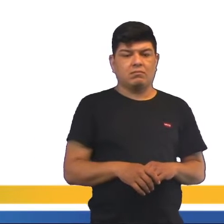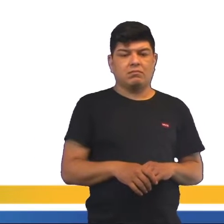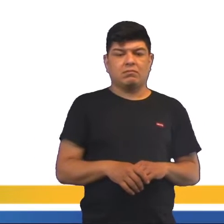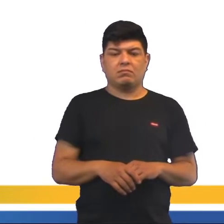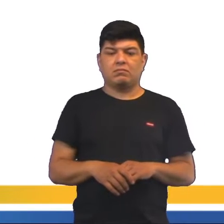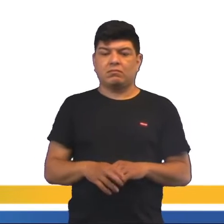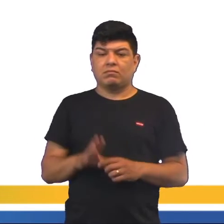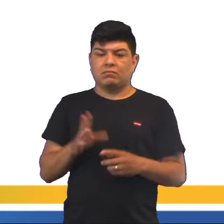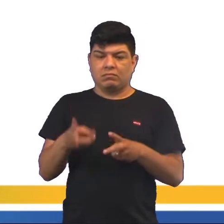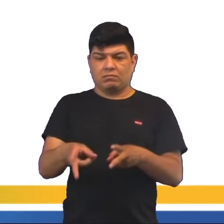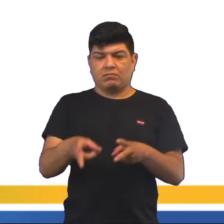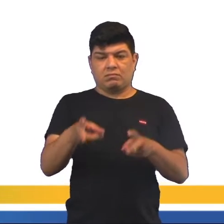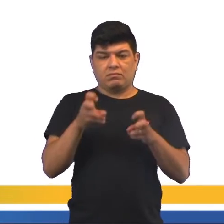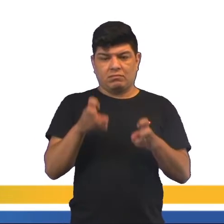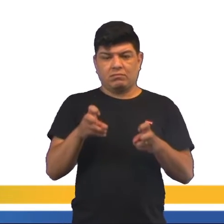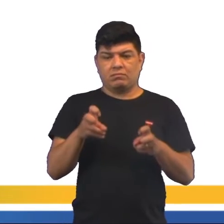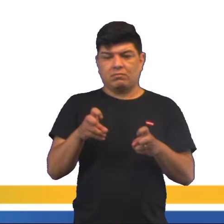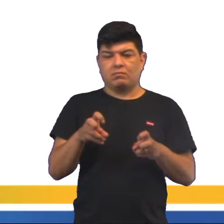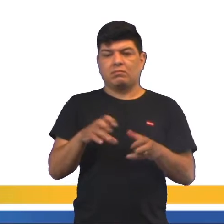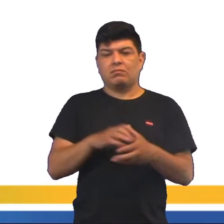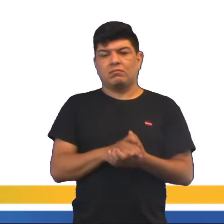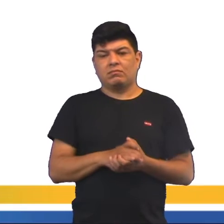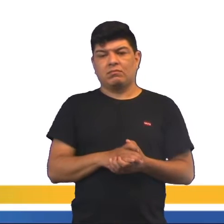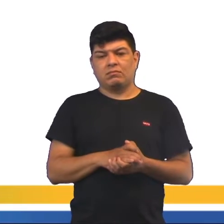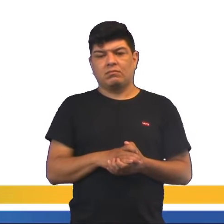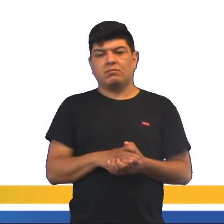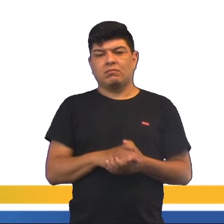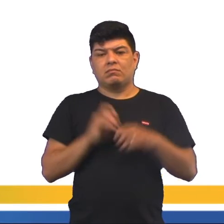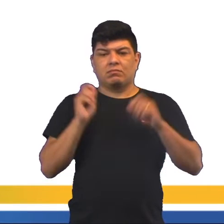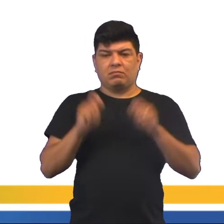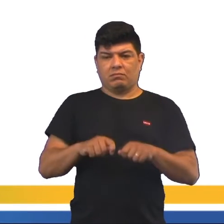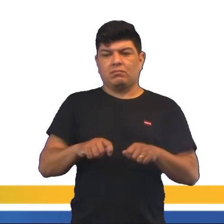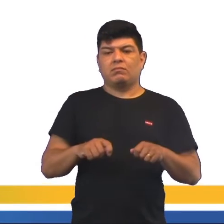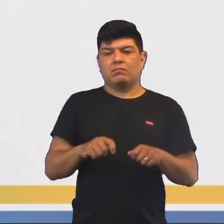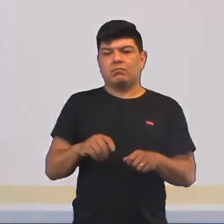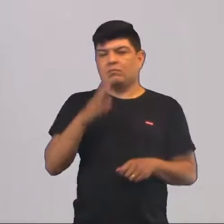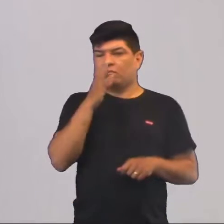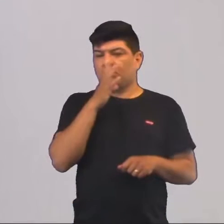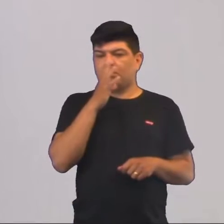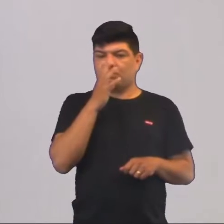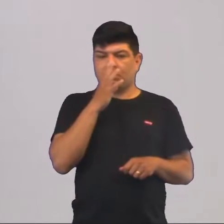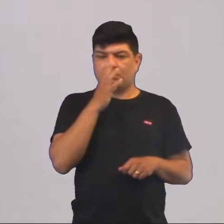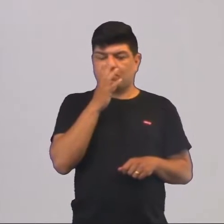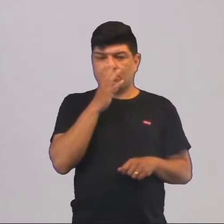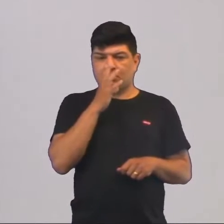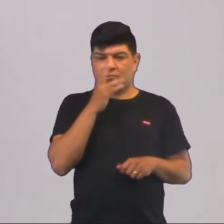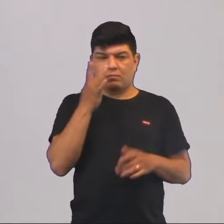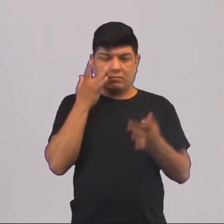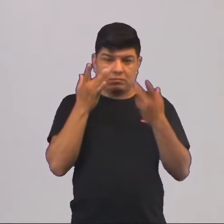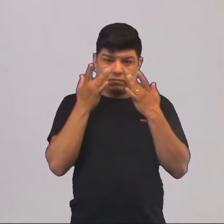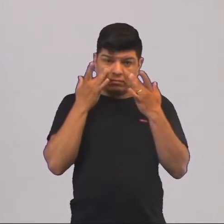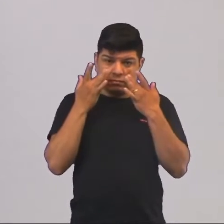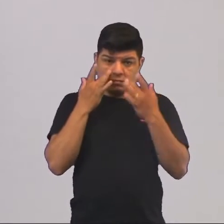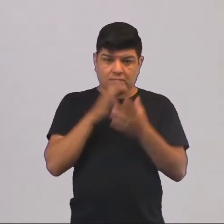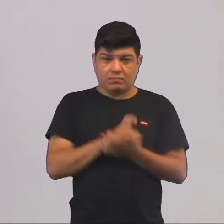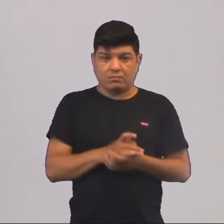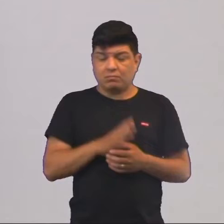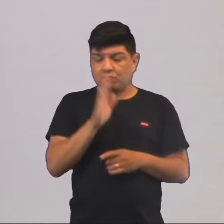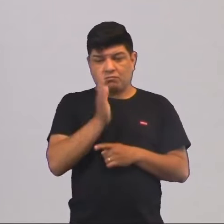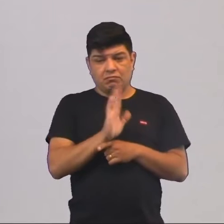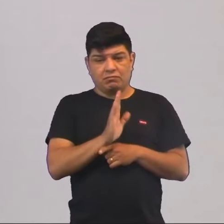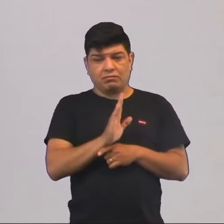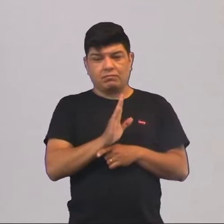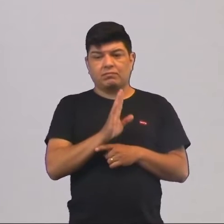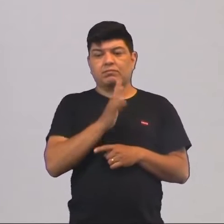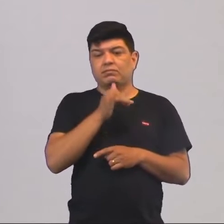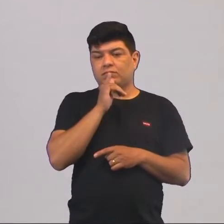essa concepção à tona, que é possível assistir uma peça, um filme,